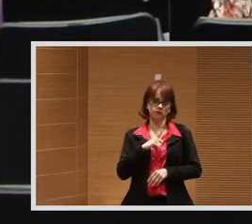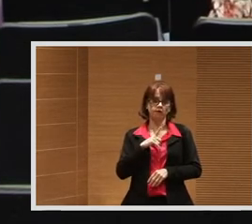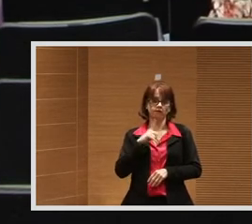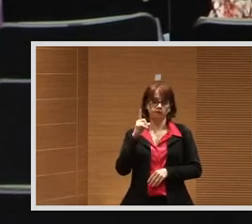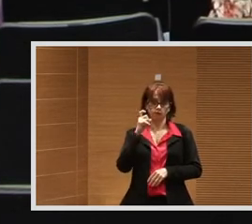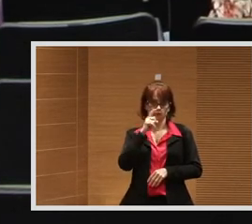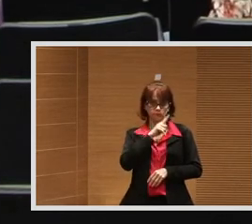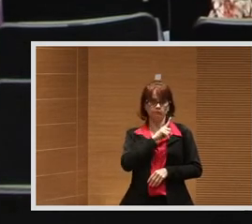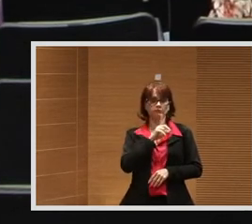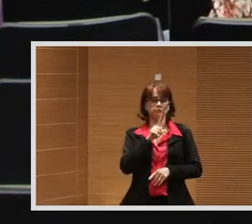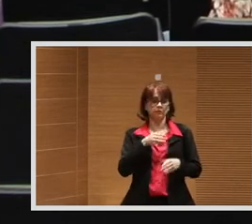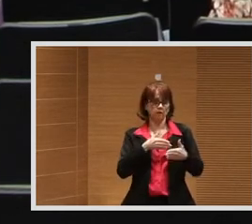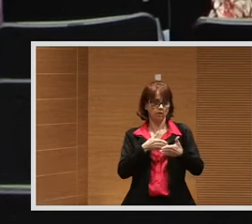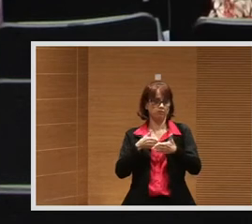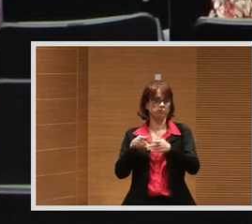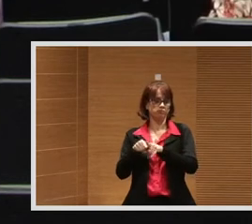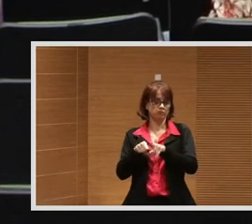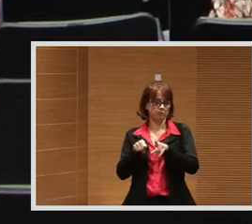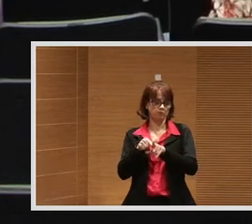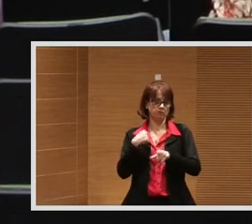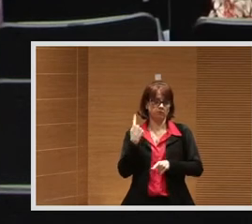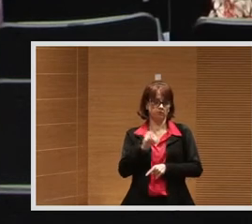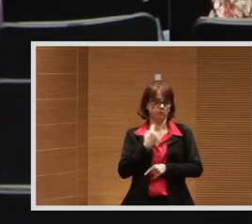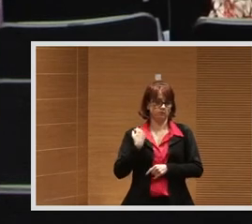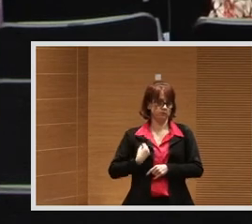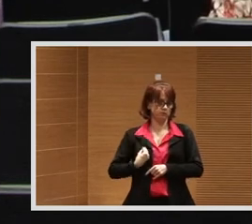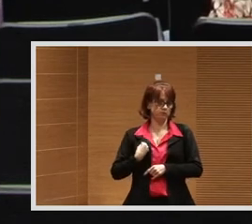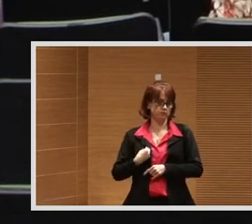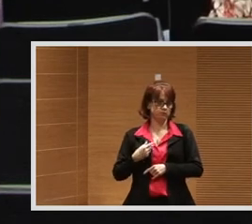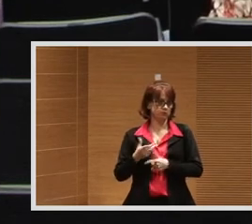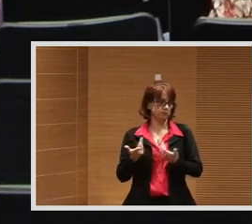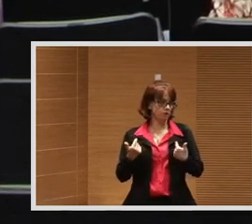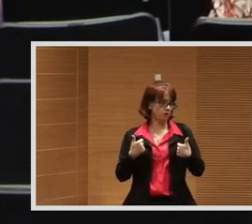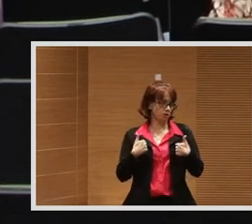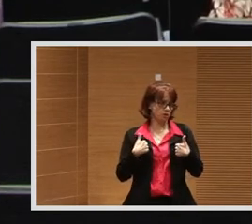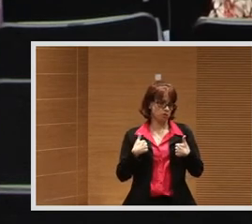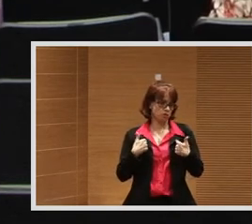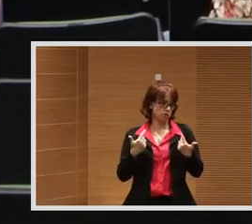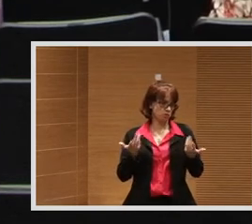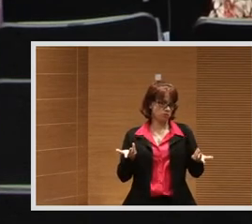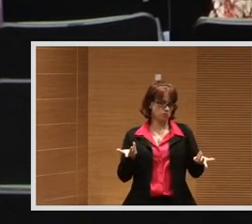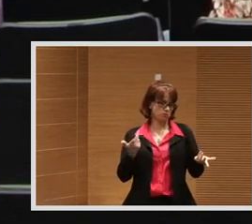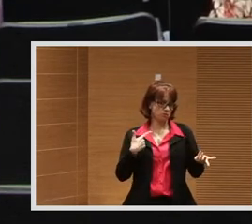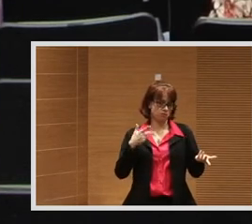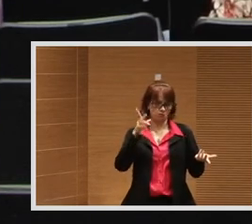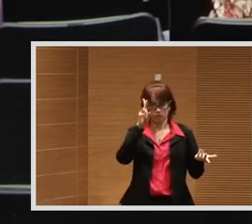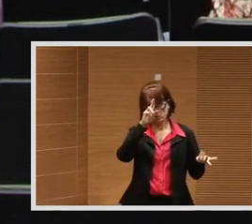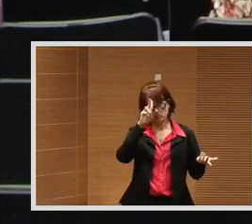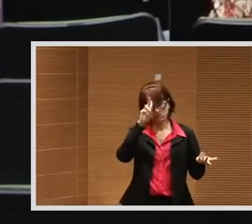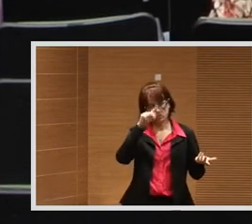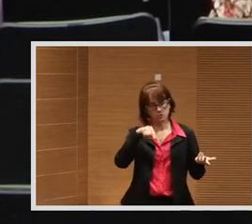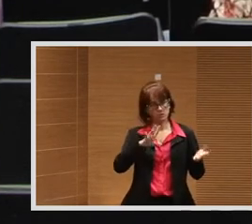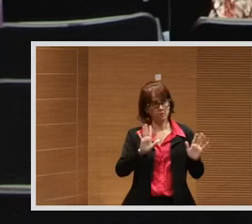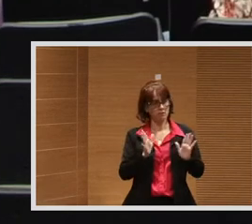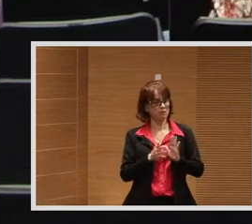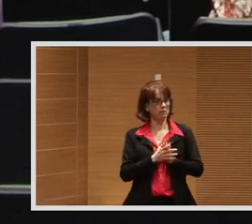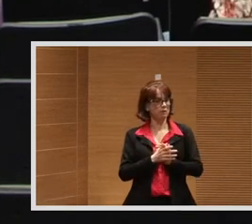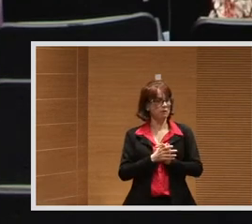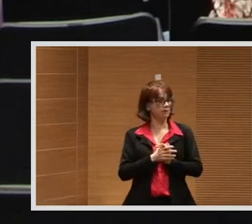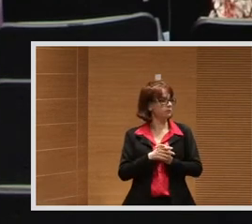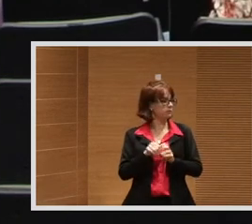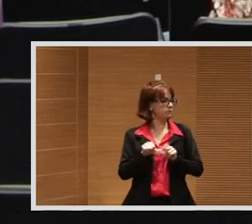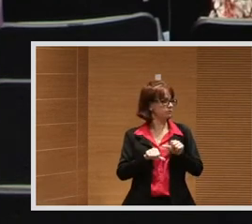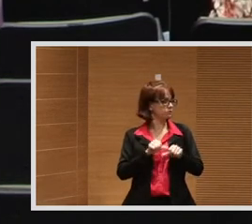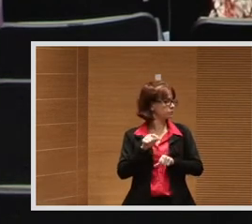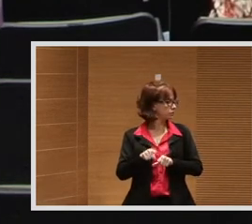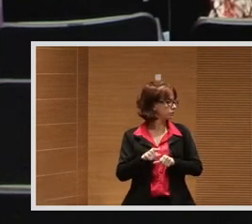momento de que passamos na vida. Não cabe aqui, nesse momento, lembrar, para não transformar isso aqui num consultório de